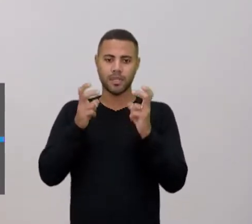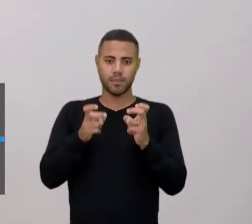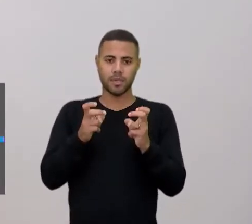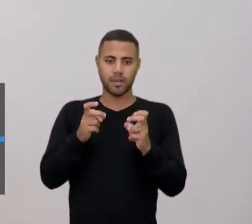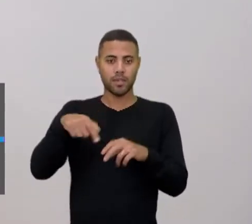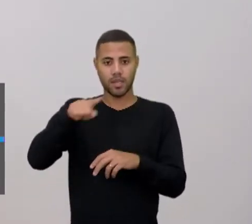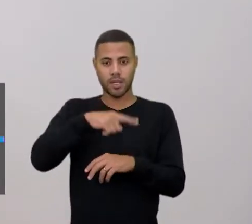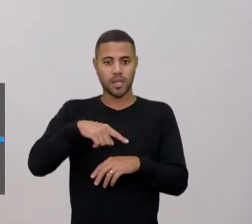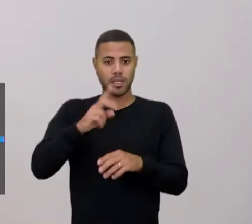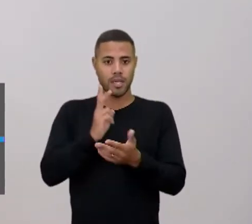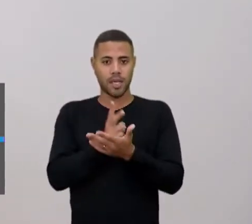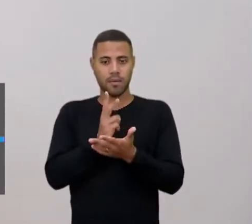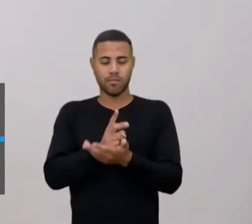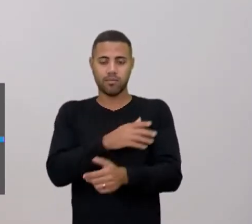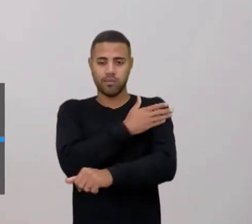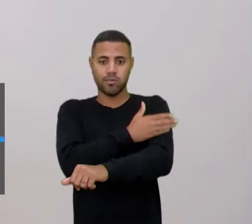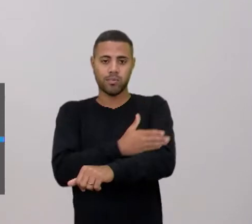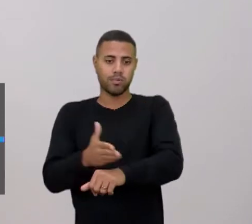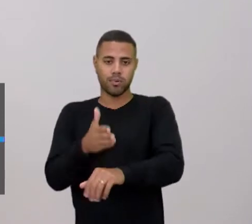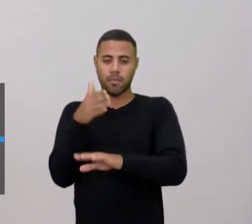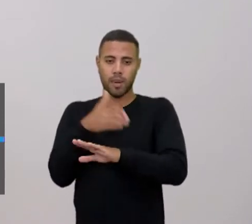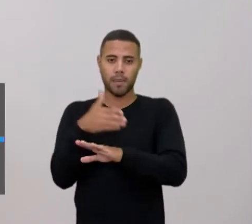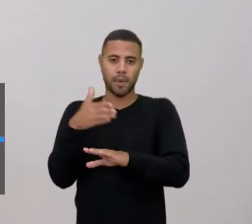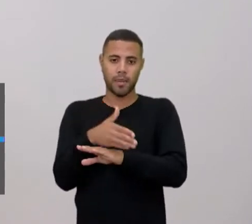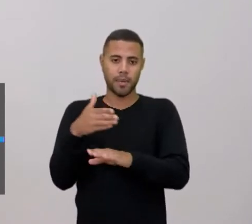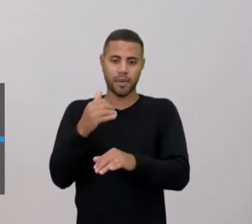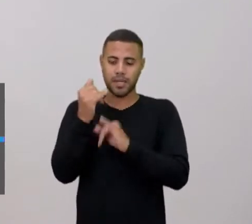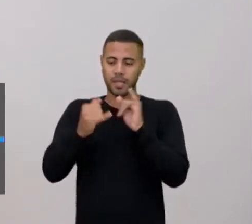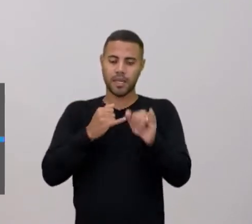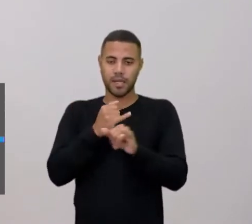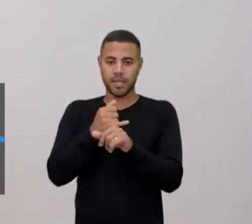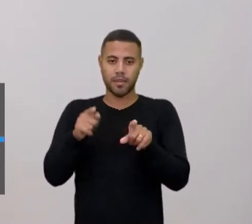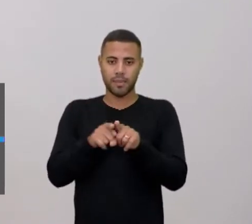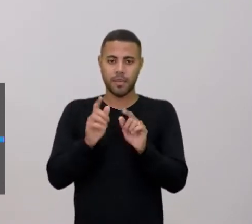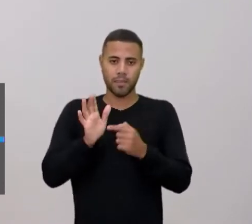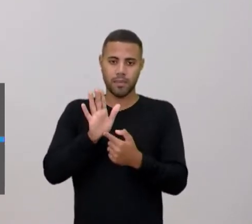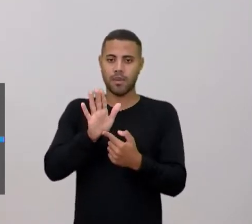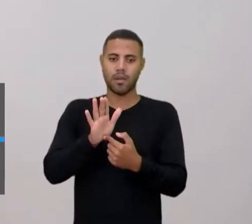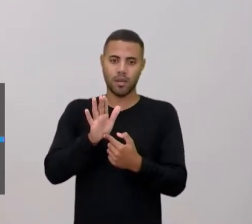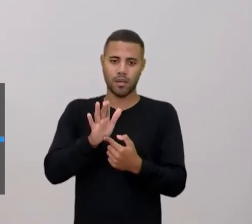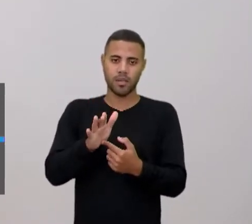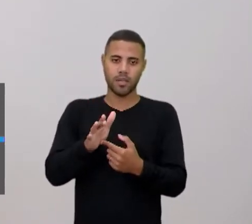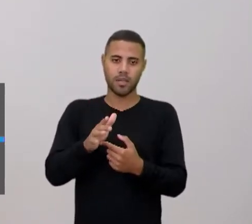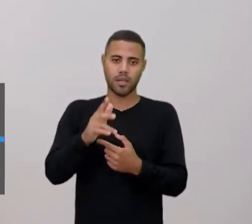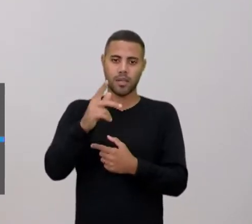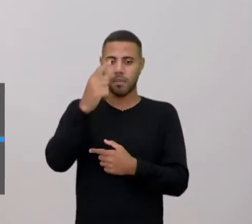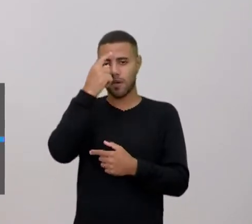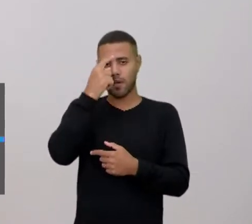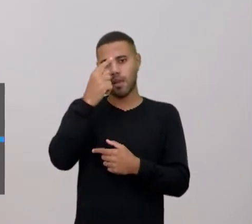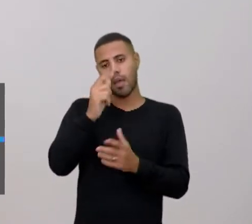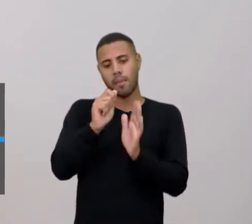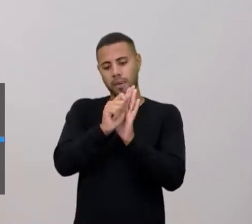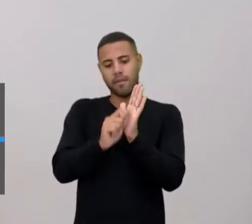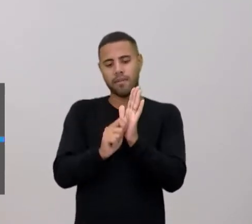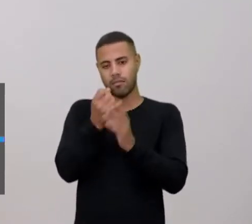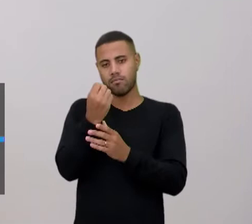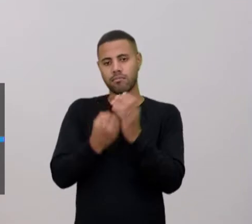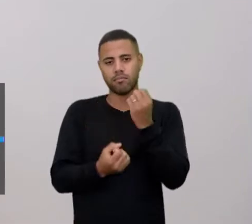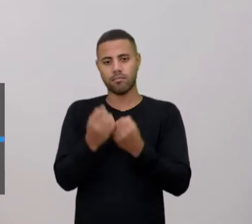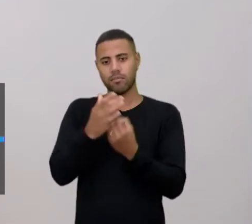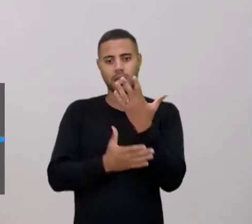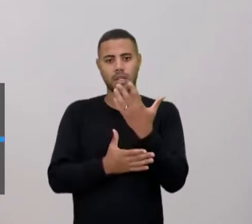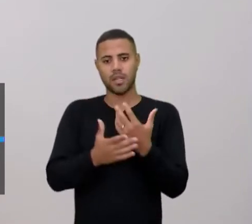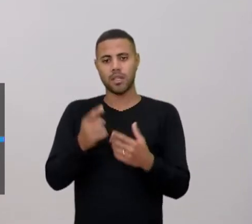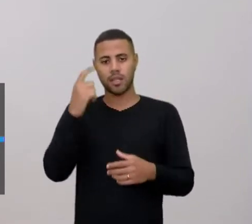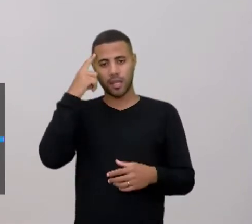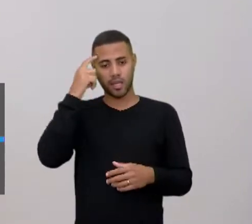um padrão, né, de acesso à internet e aí ele descreve um perfil, um algoritmo, uma ideia que